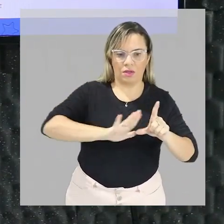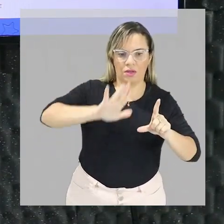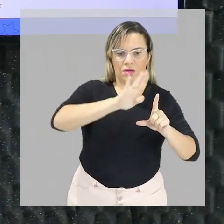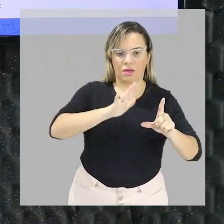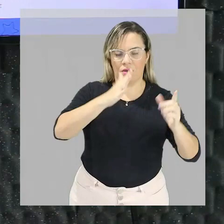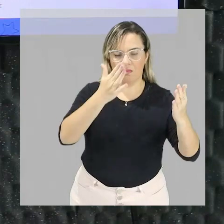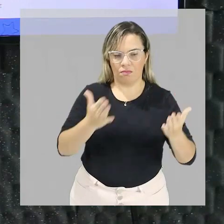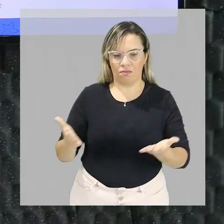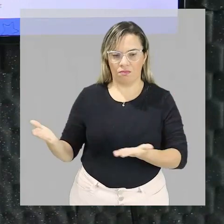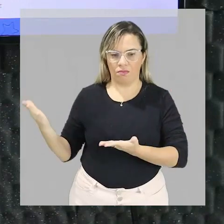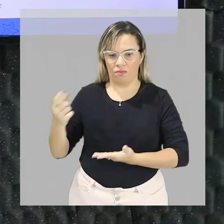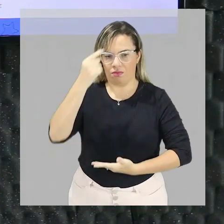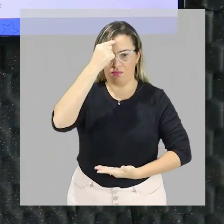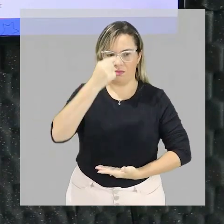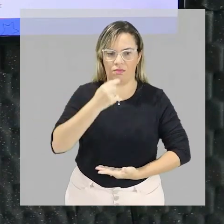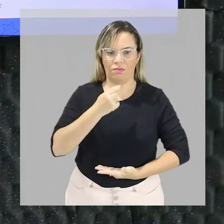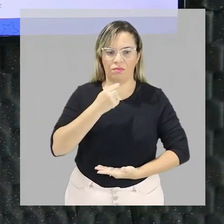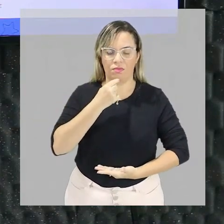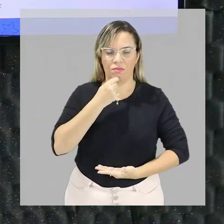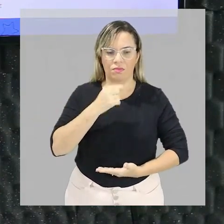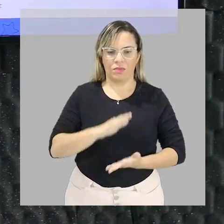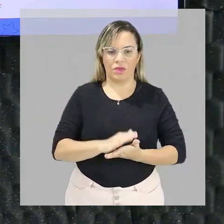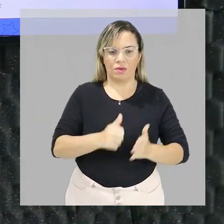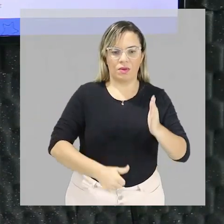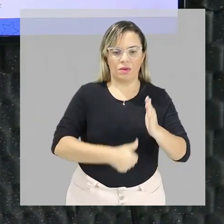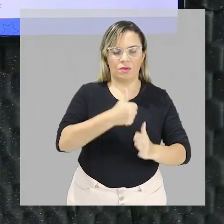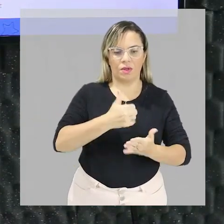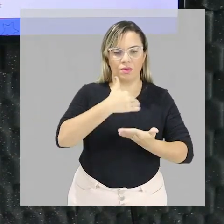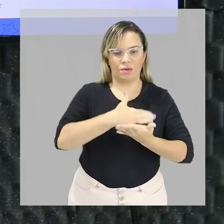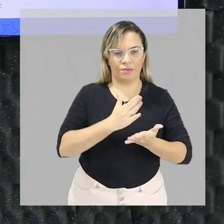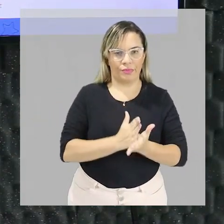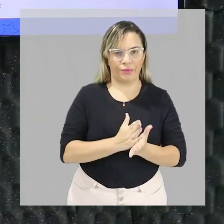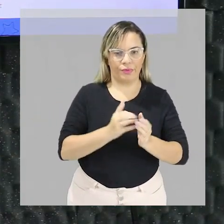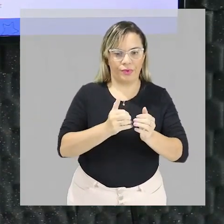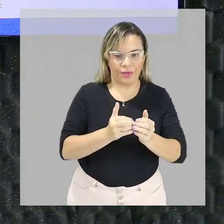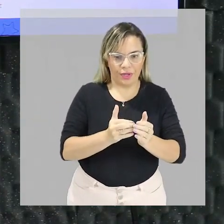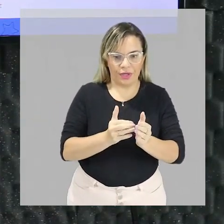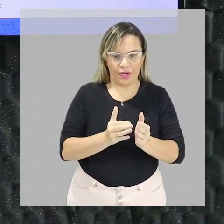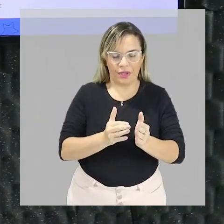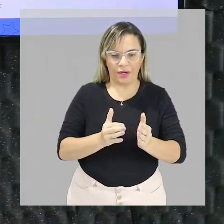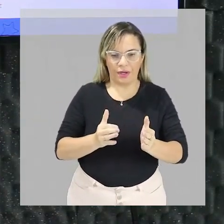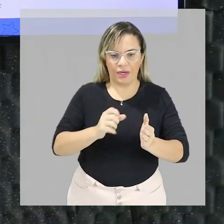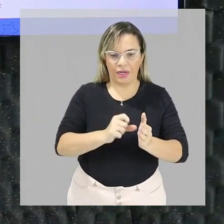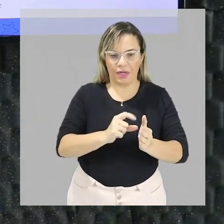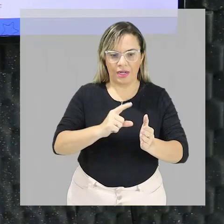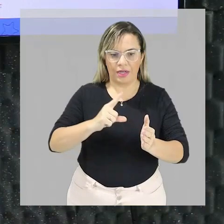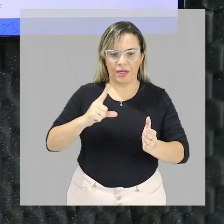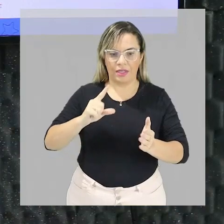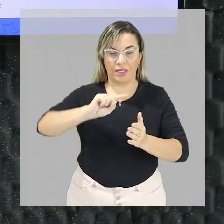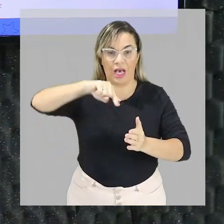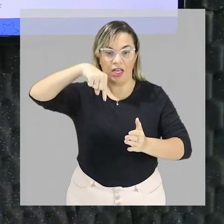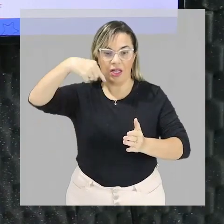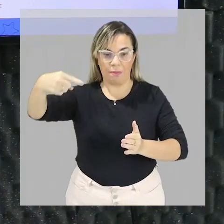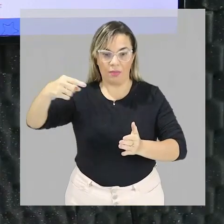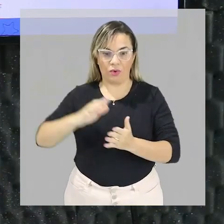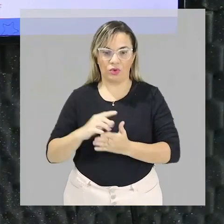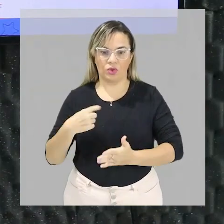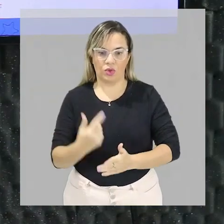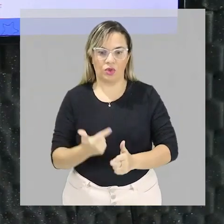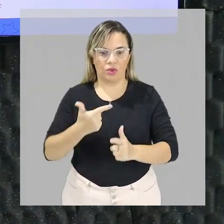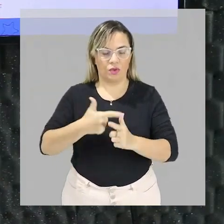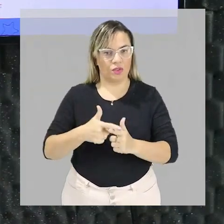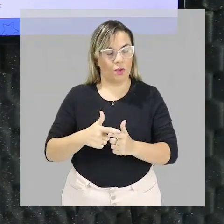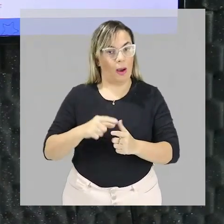cresce, depois nós dividimos, mas é só um pedacinho, né? E aqui, o que a gente observa no